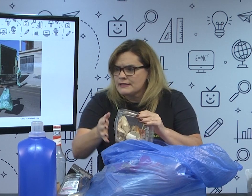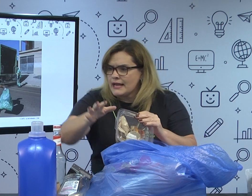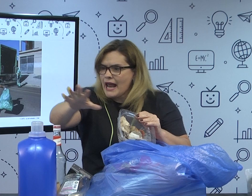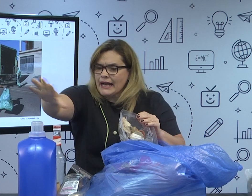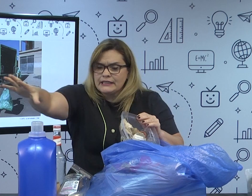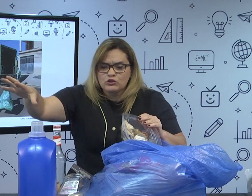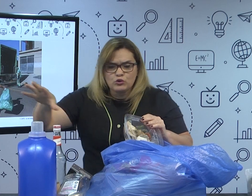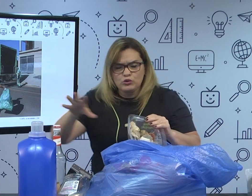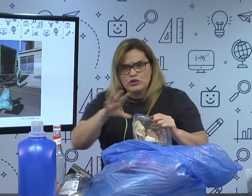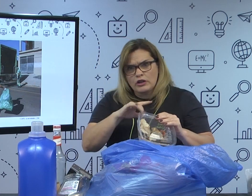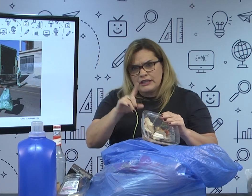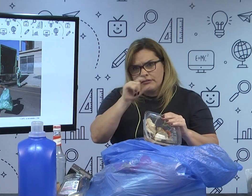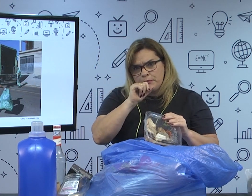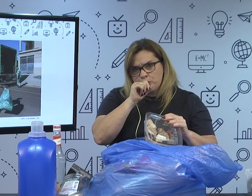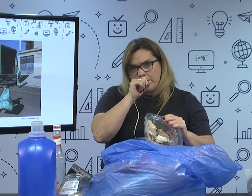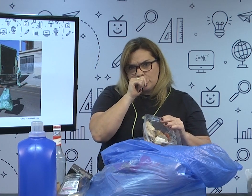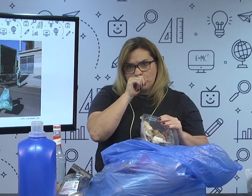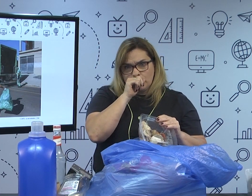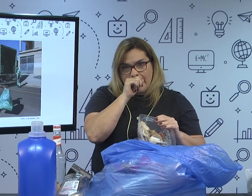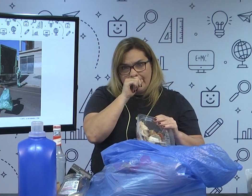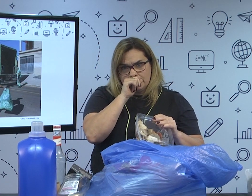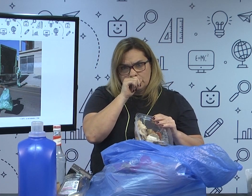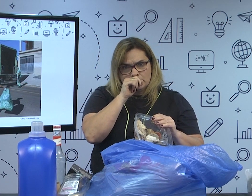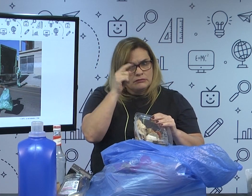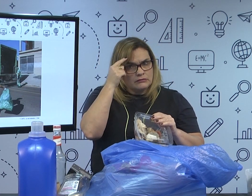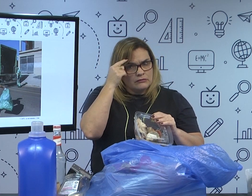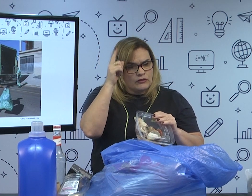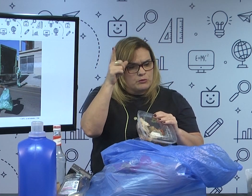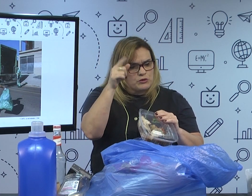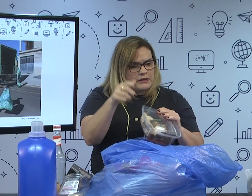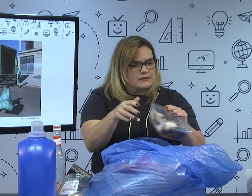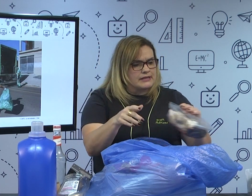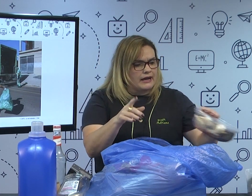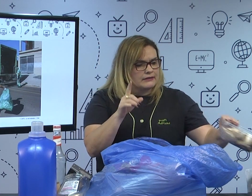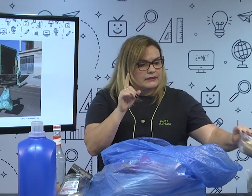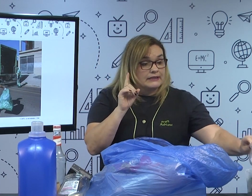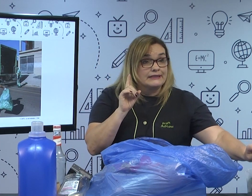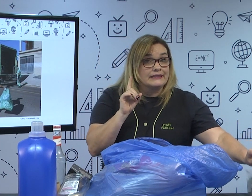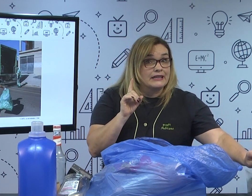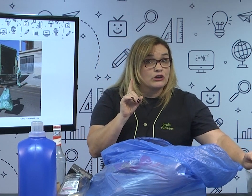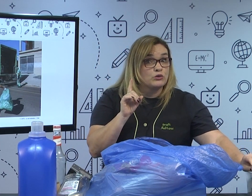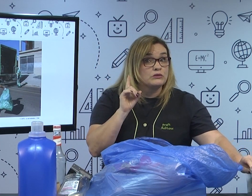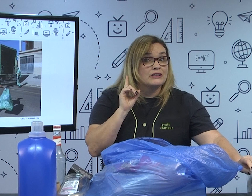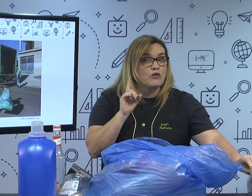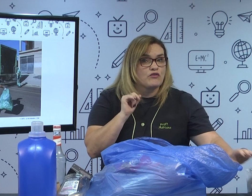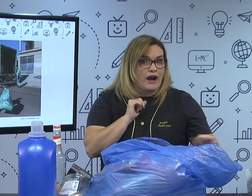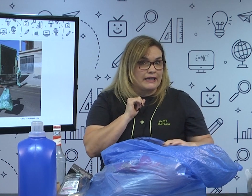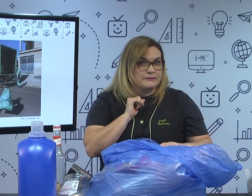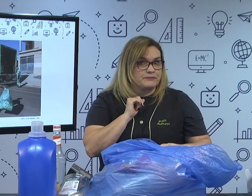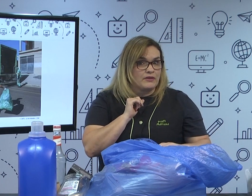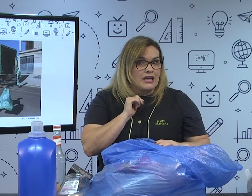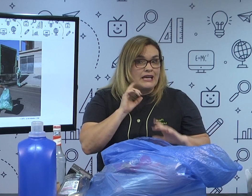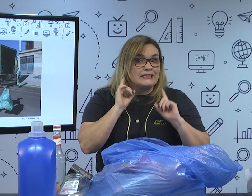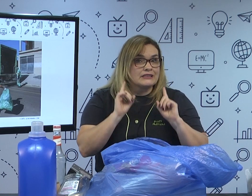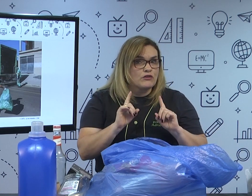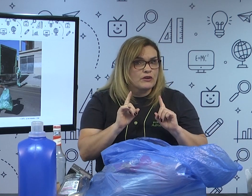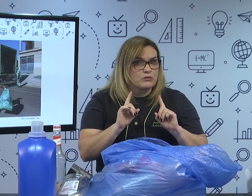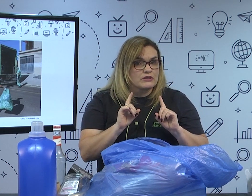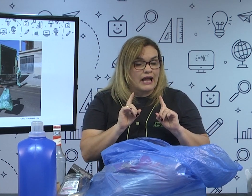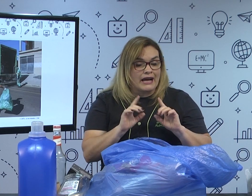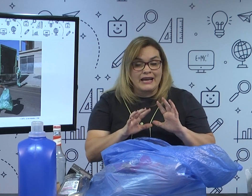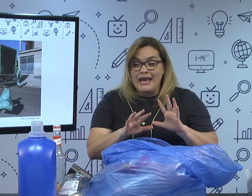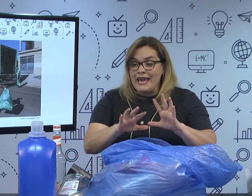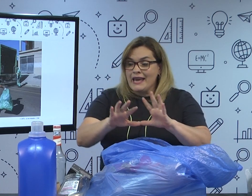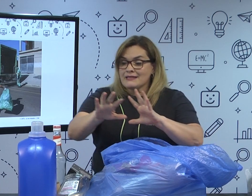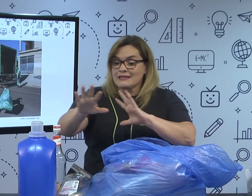orgânico. Será que tudo isso aqui vai para o mesmo lugar? Vamos pensar. Não, não vai. Então,